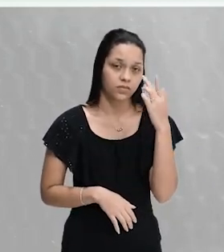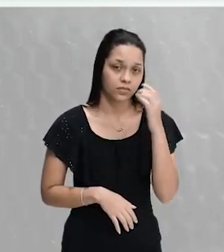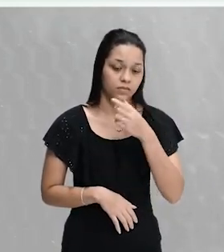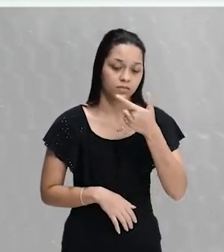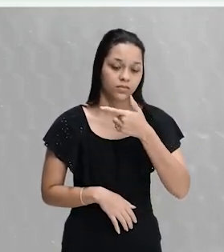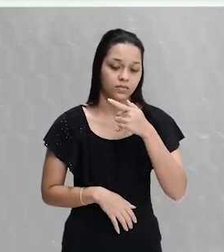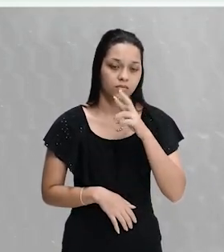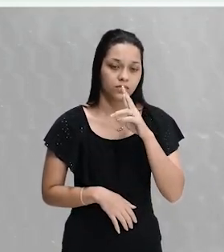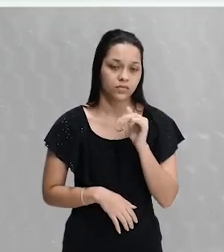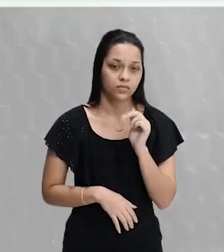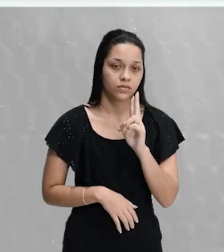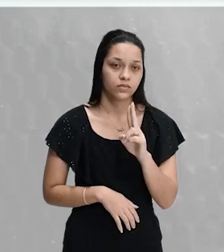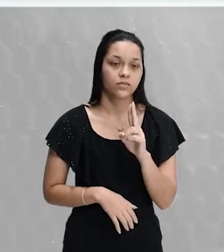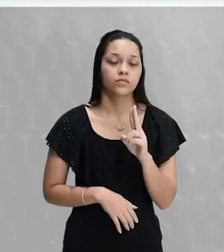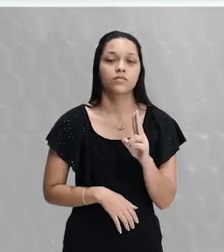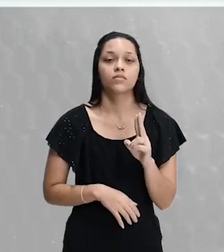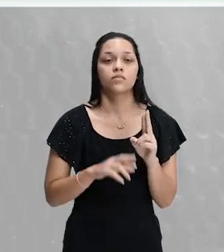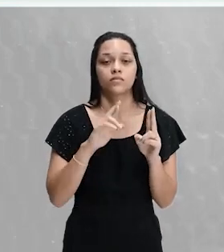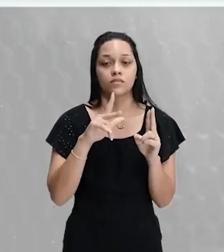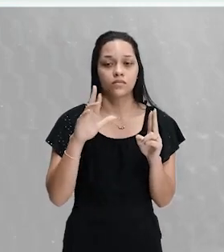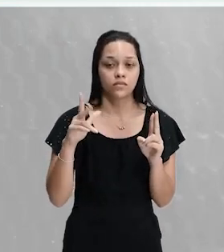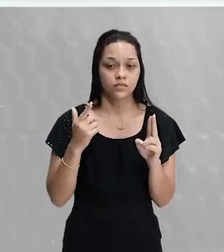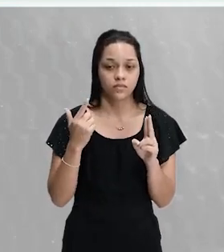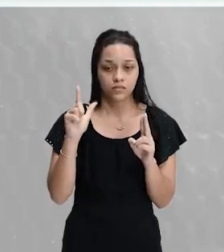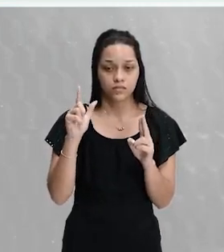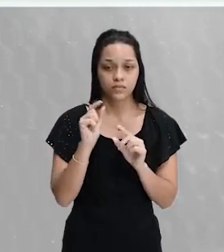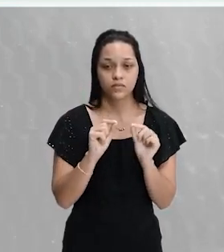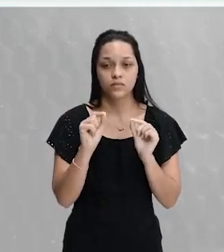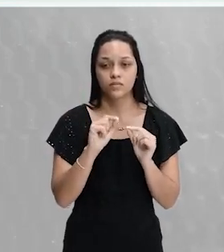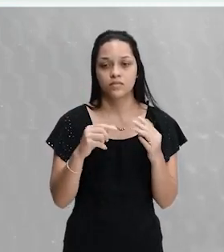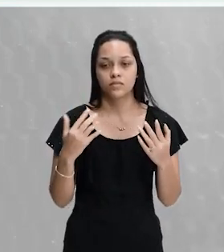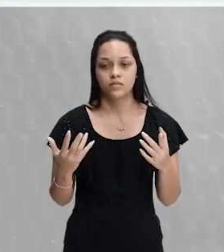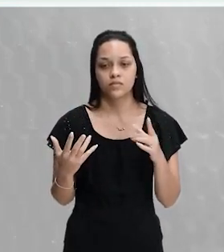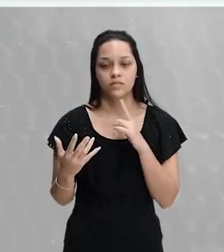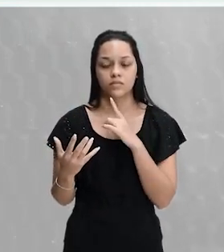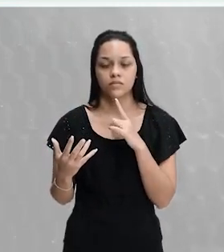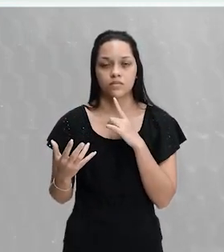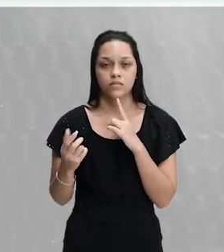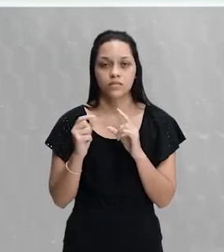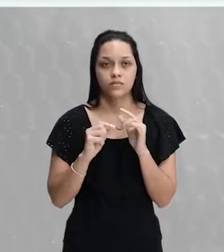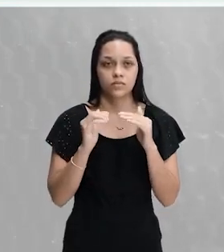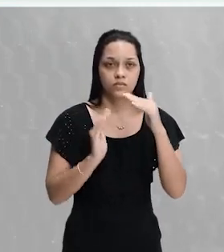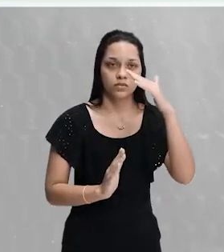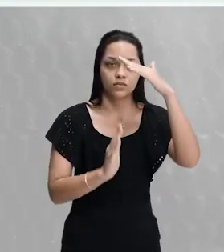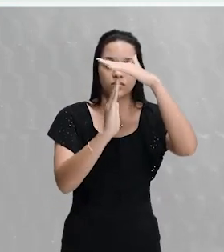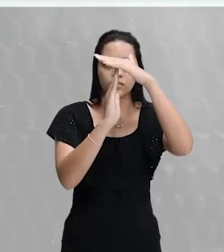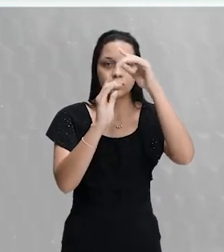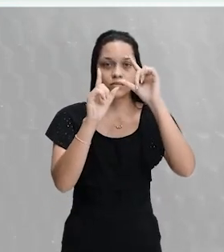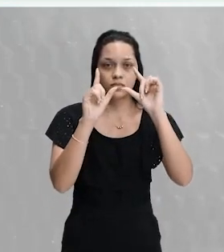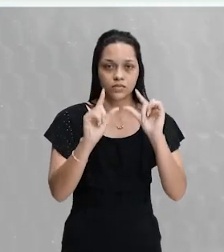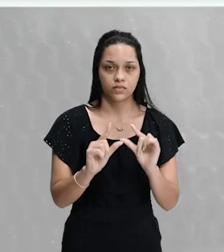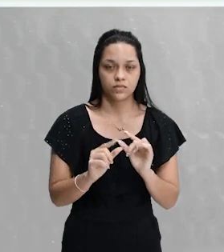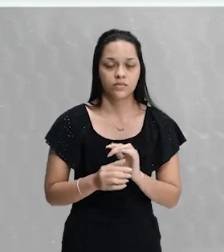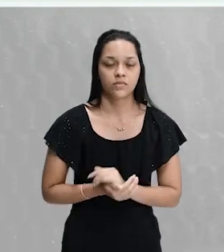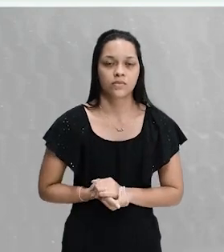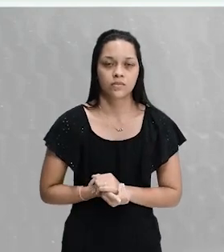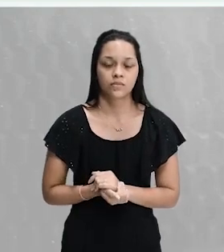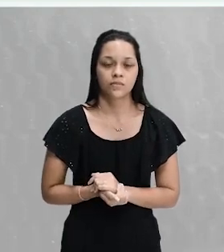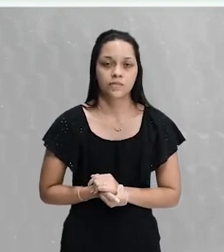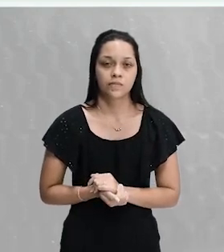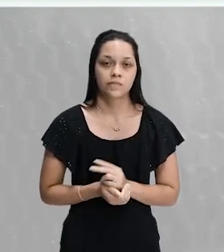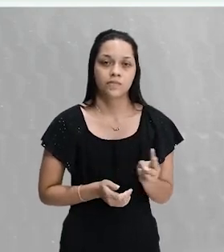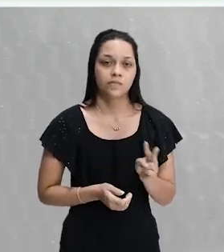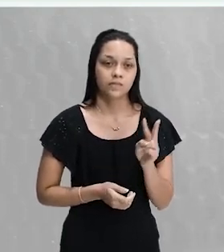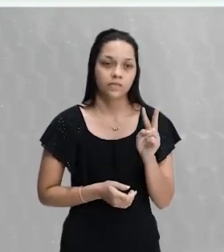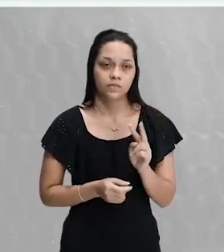segundo grau, e que as diferencia de outras funções, é o fato de ela possuir um ponto máximo ou um ponto mínimo. E a